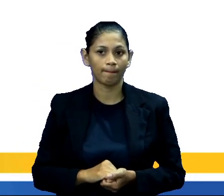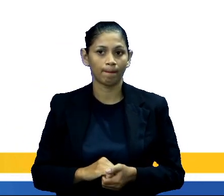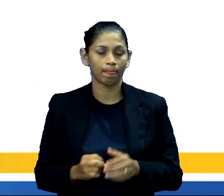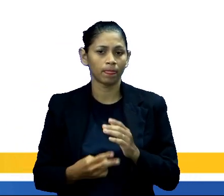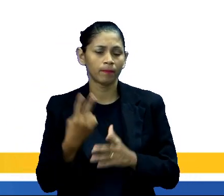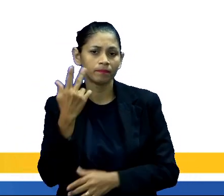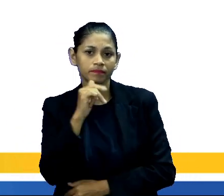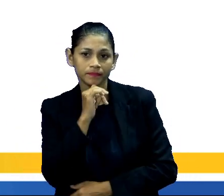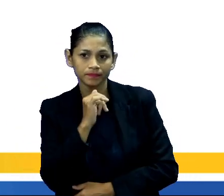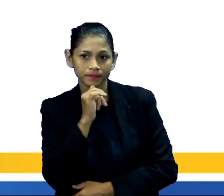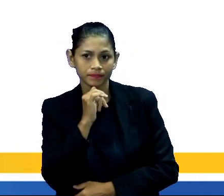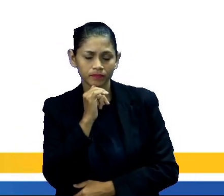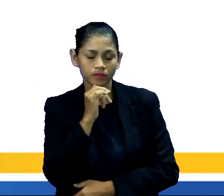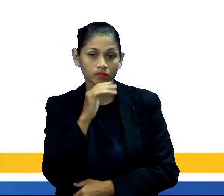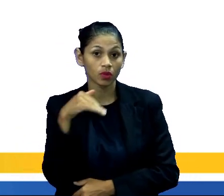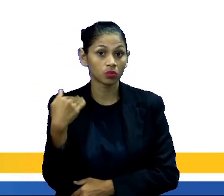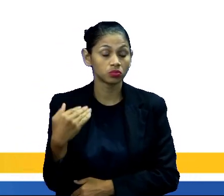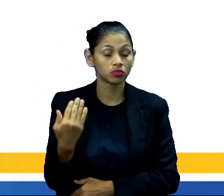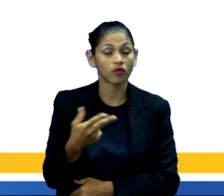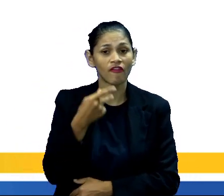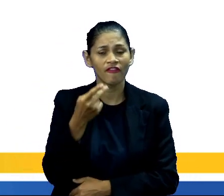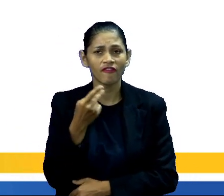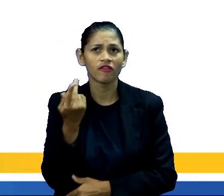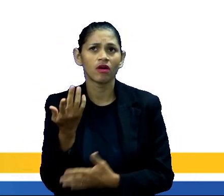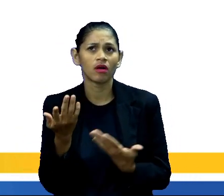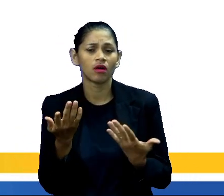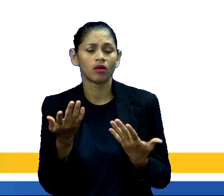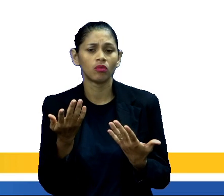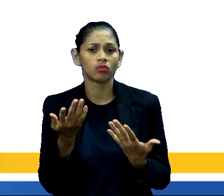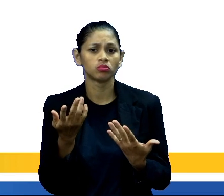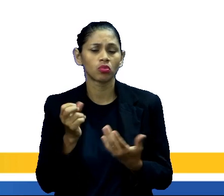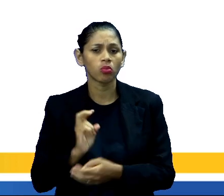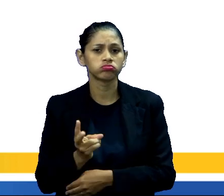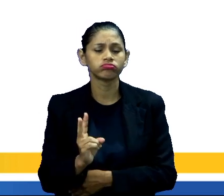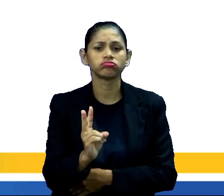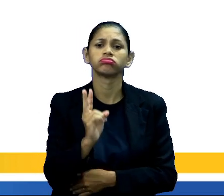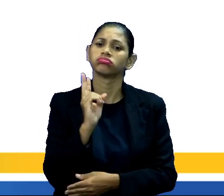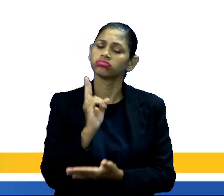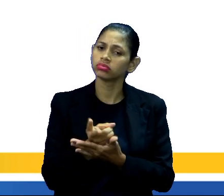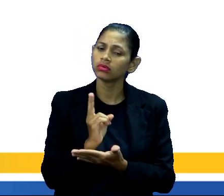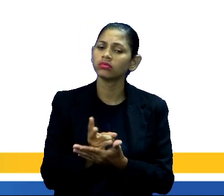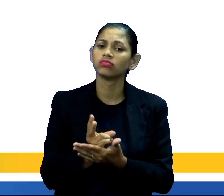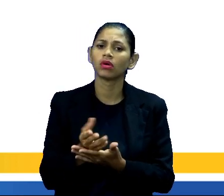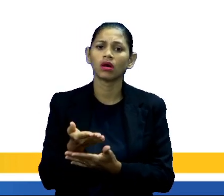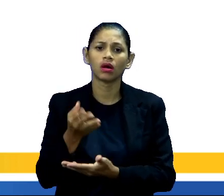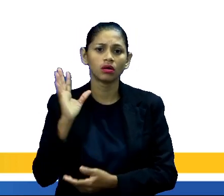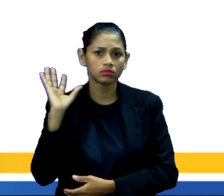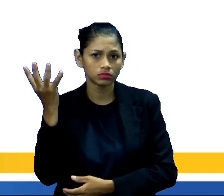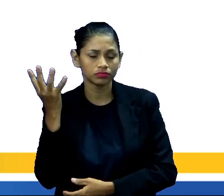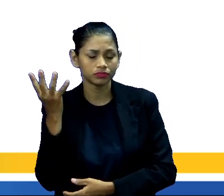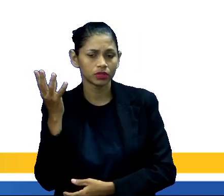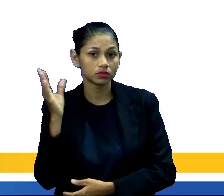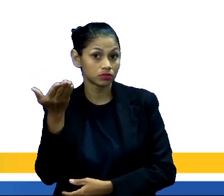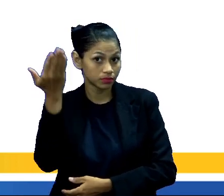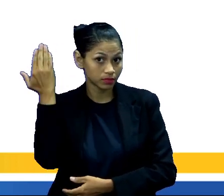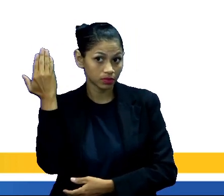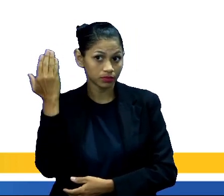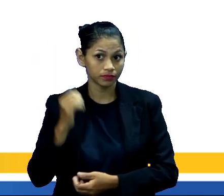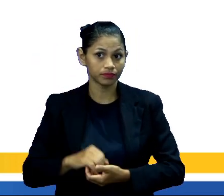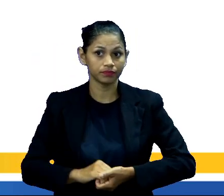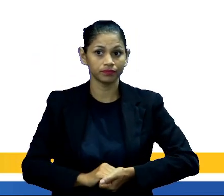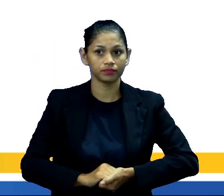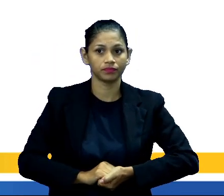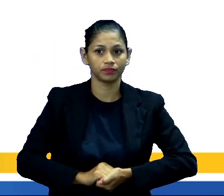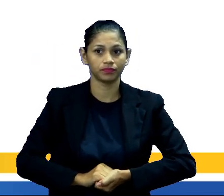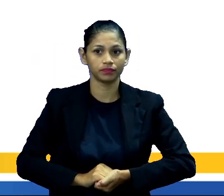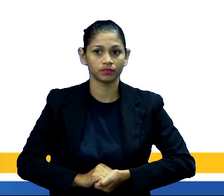Segundo exemplo, quando nós queremos falar de uma ocorrência habitual de ações no passado. Por exemplo, I